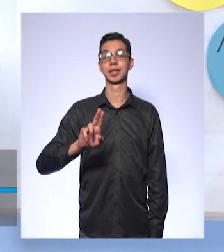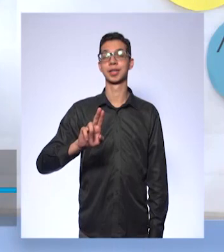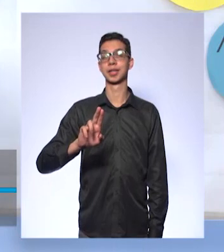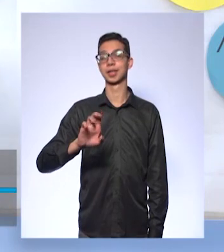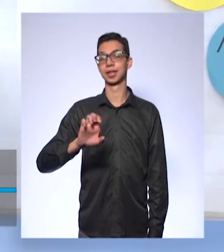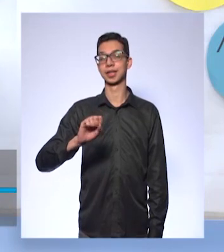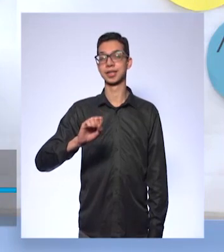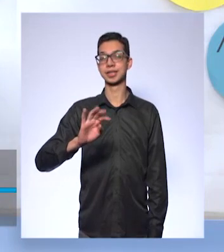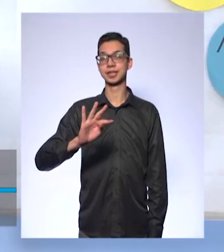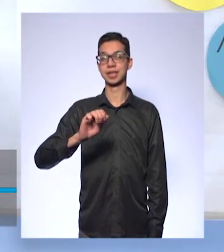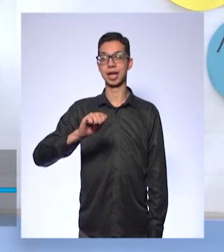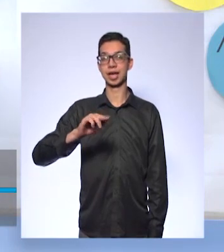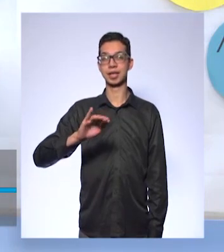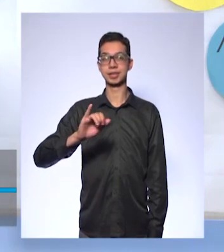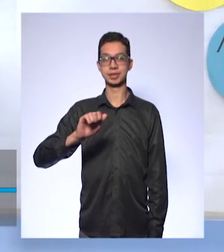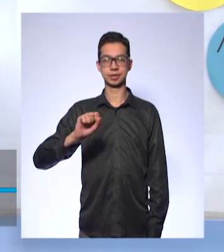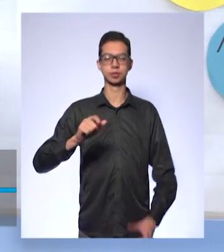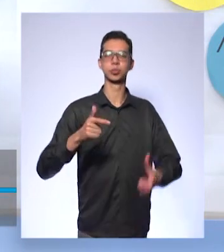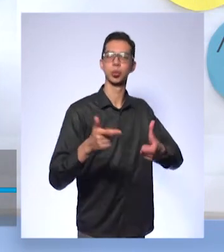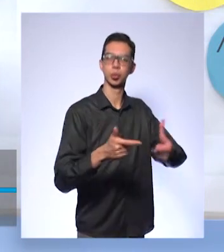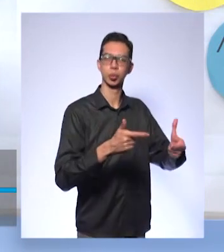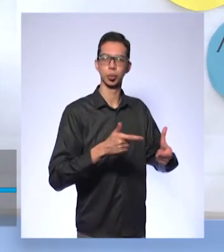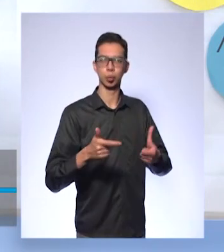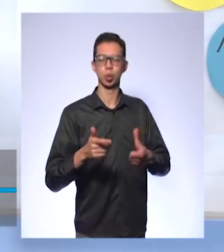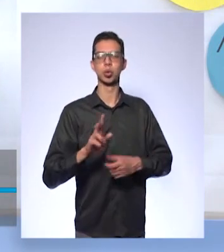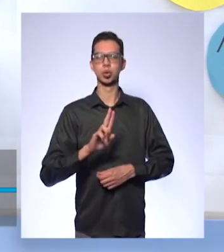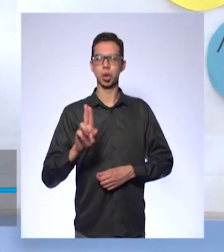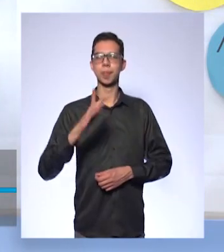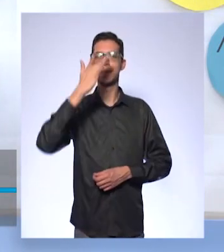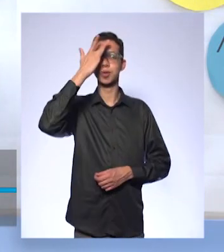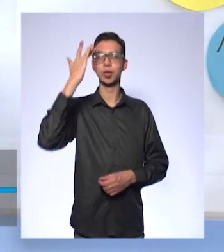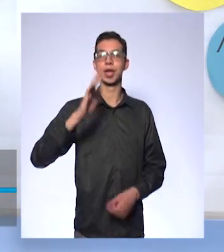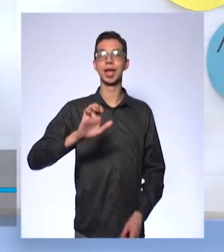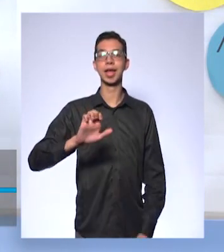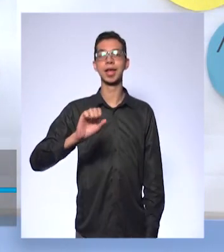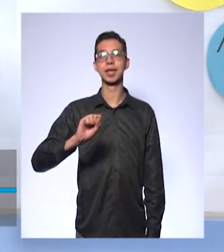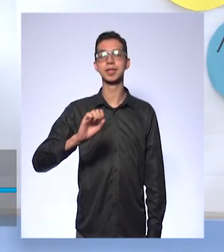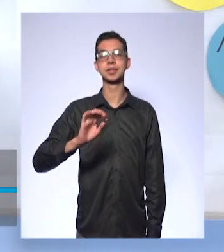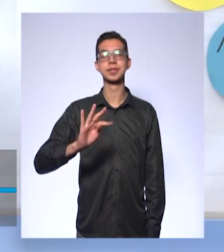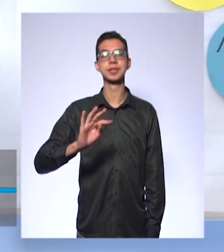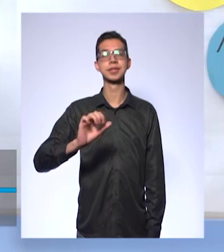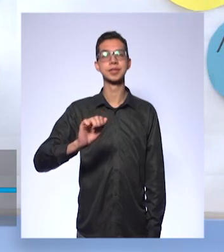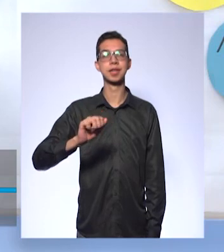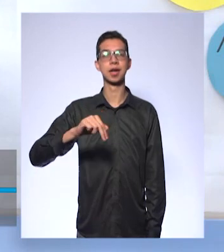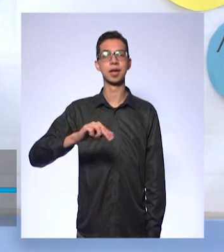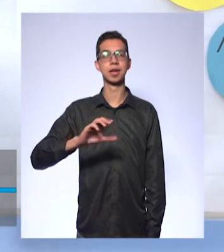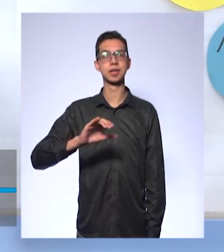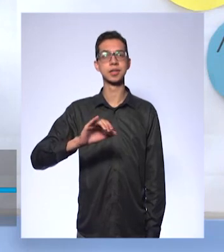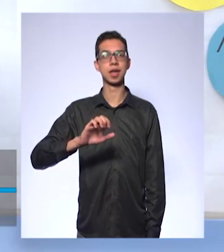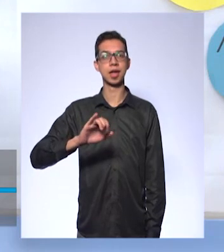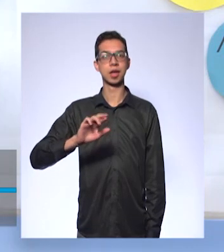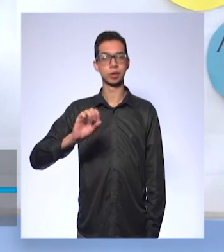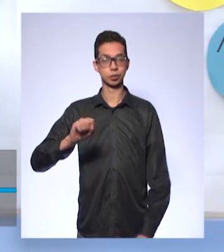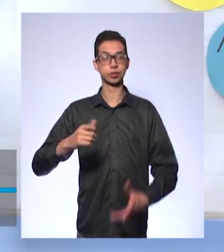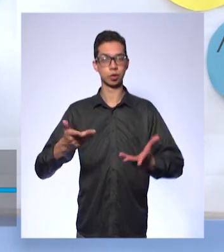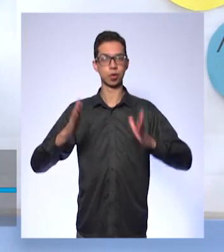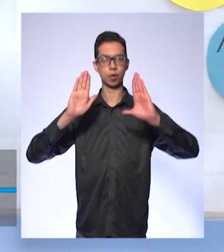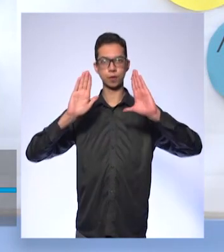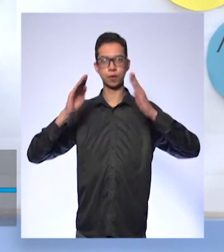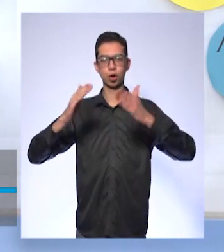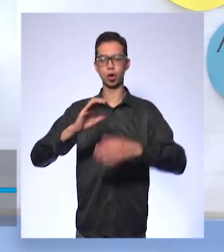do Sul, ele focava sua economia no charque. E com o charque, ele fazia